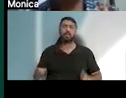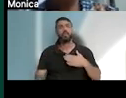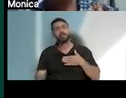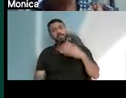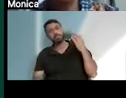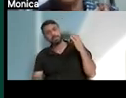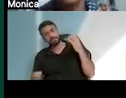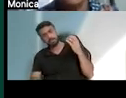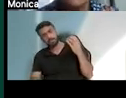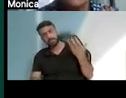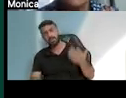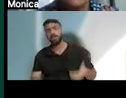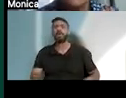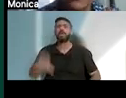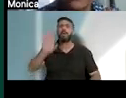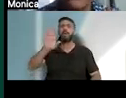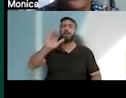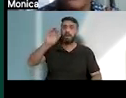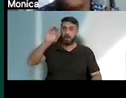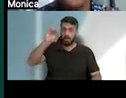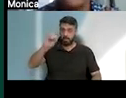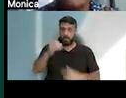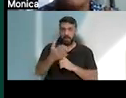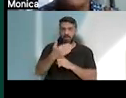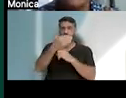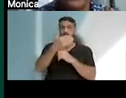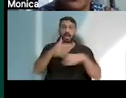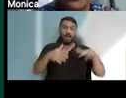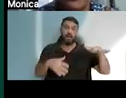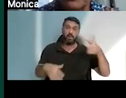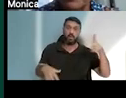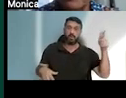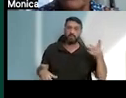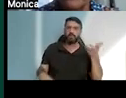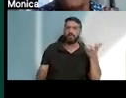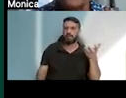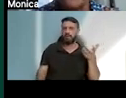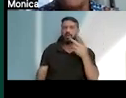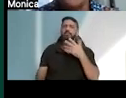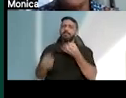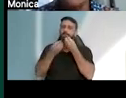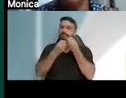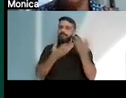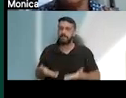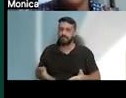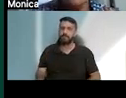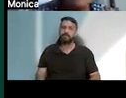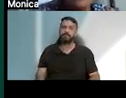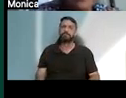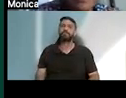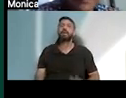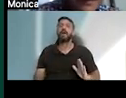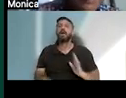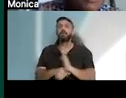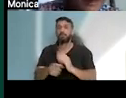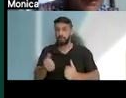gostam da biotecnologia, mas querem trabalhar em outra área e eles sempre são super bem-vindos. E ajuda também